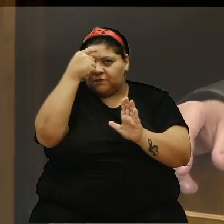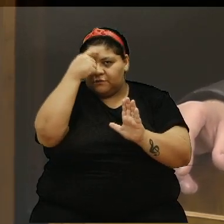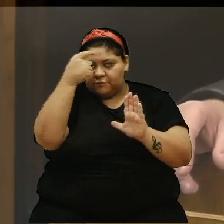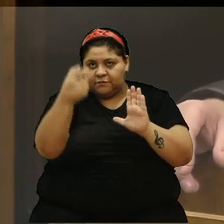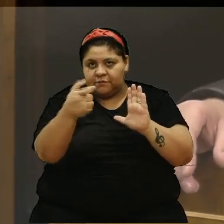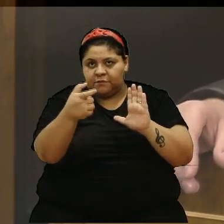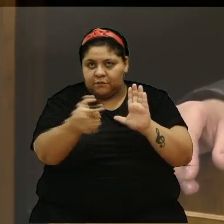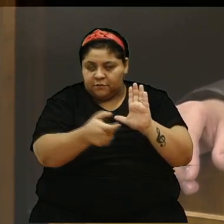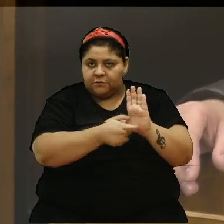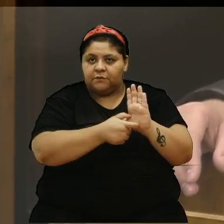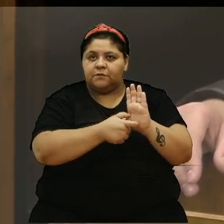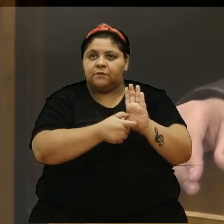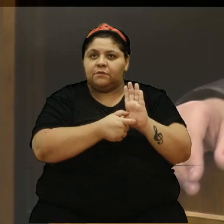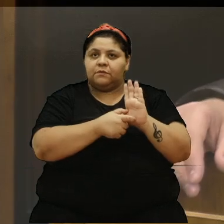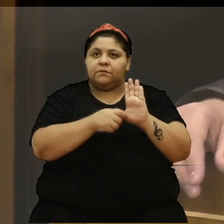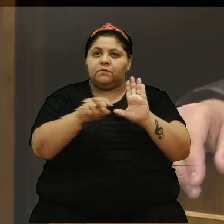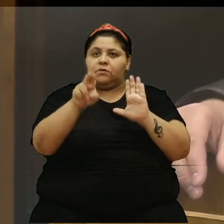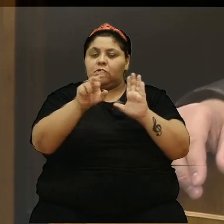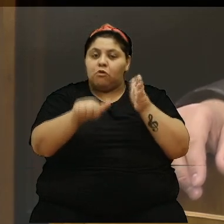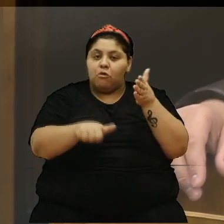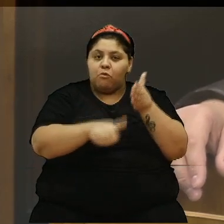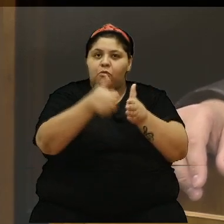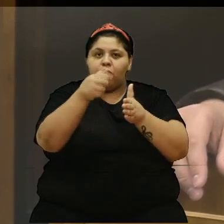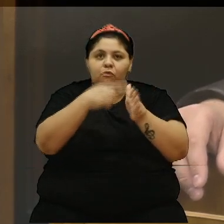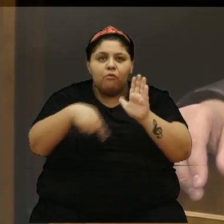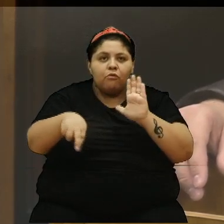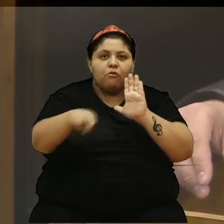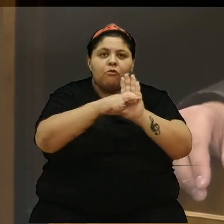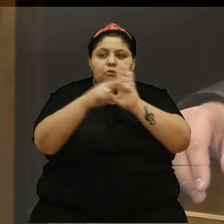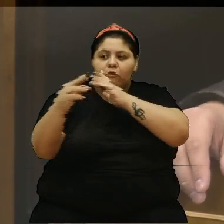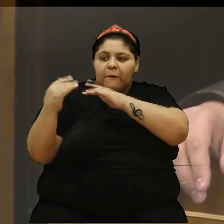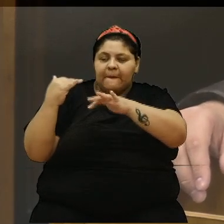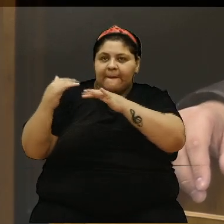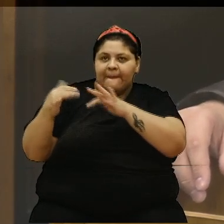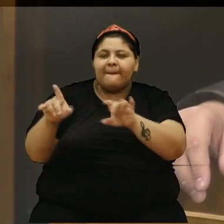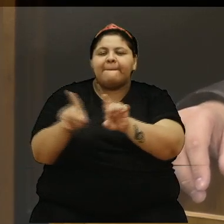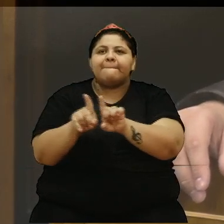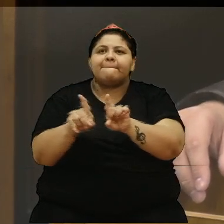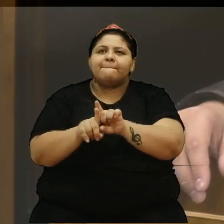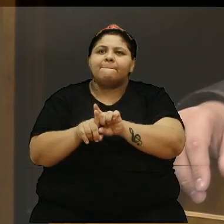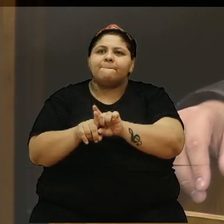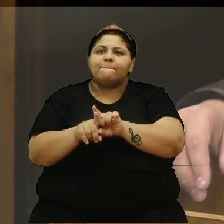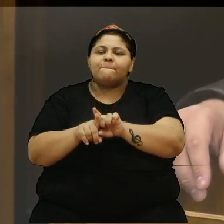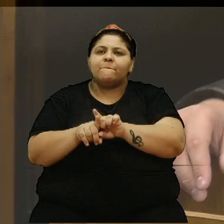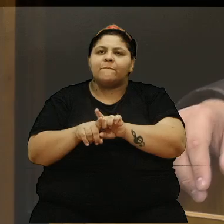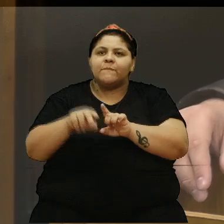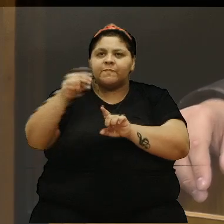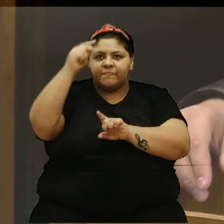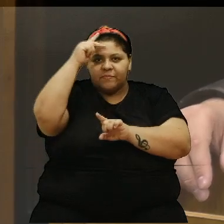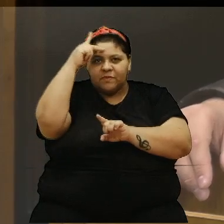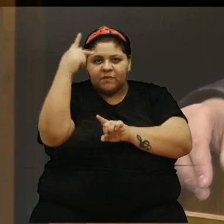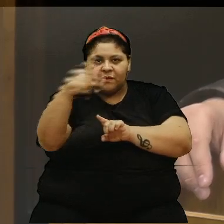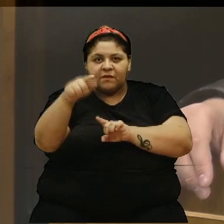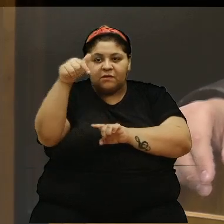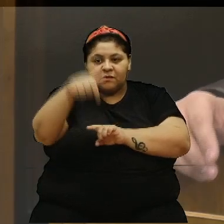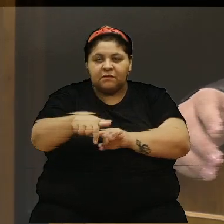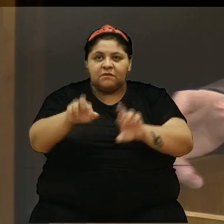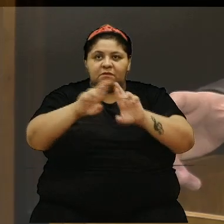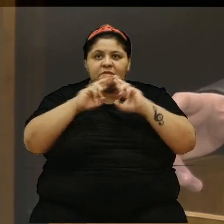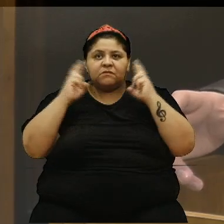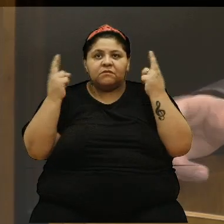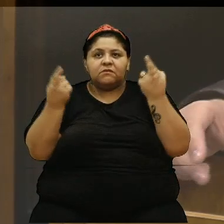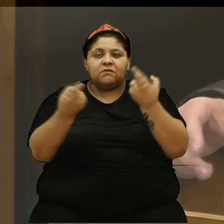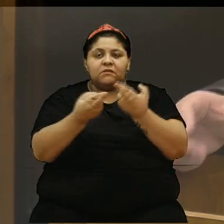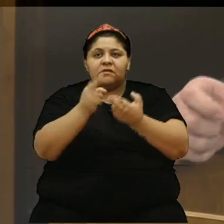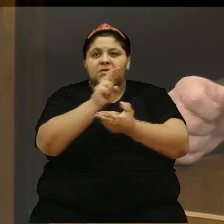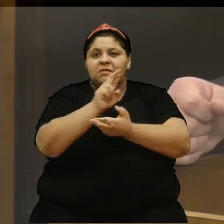inteligência artificial, otimização de resultados, de fluxos, inclusive a automatização das nossas sessões, né, nos permitindo não